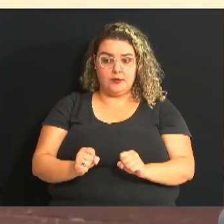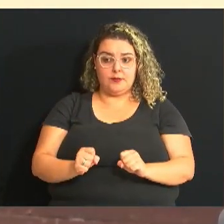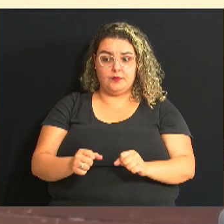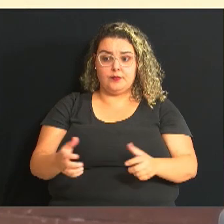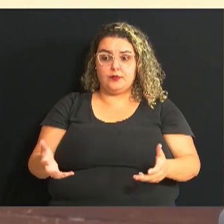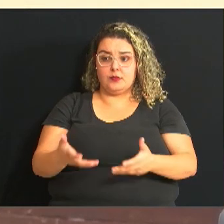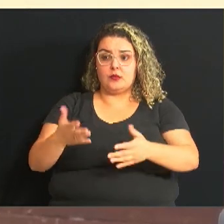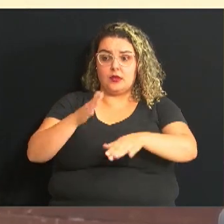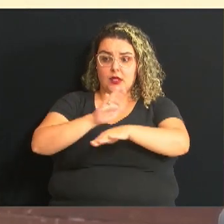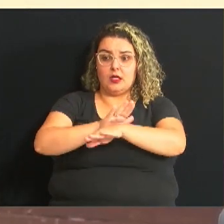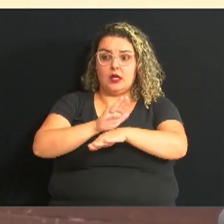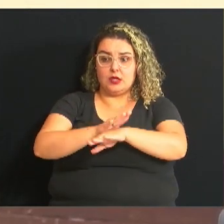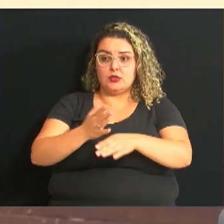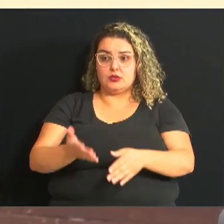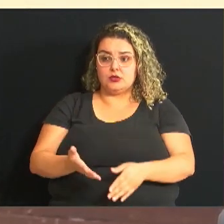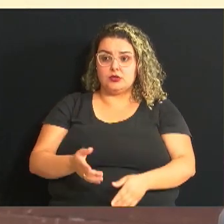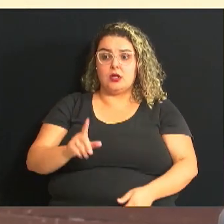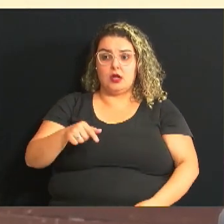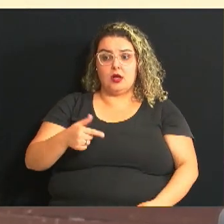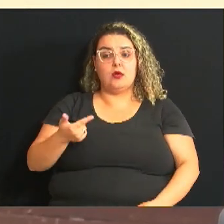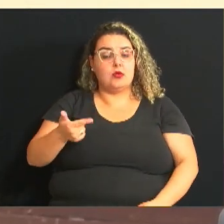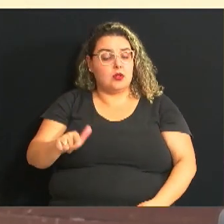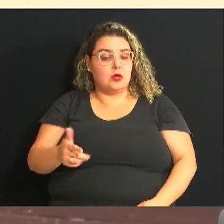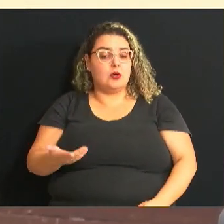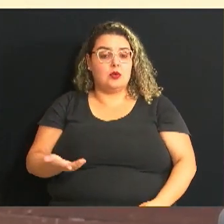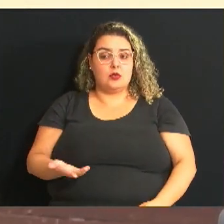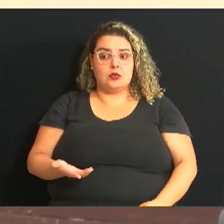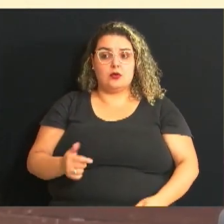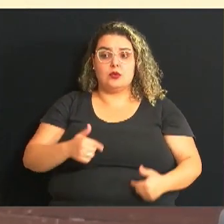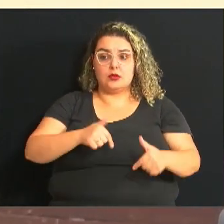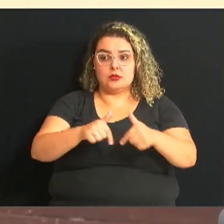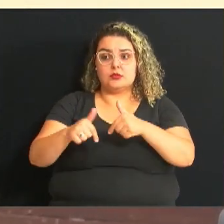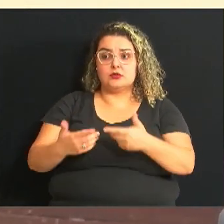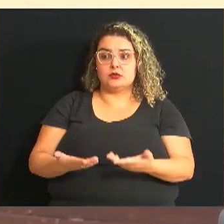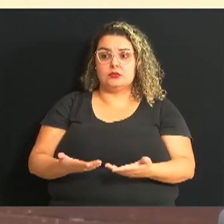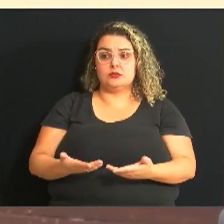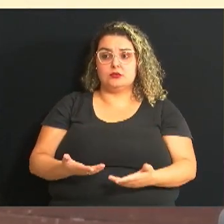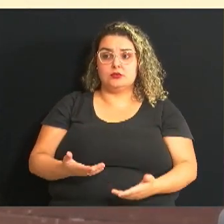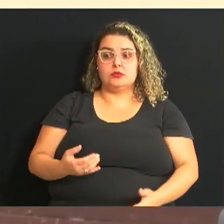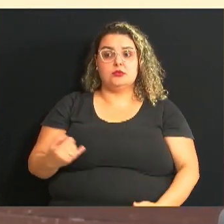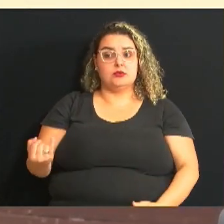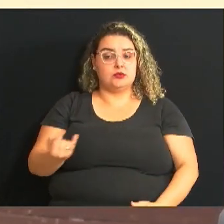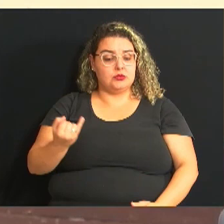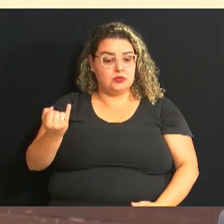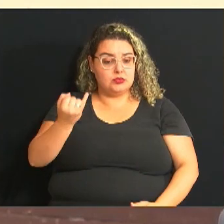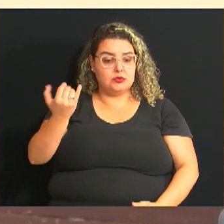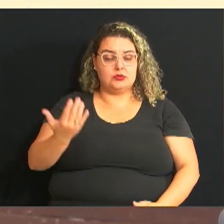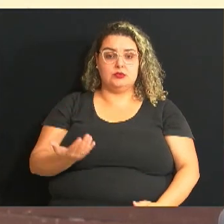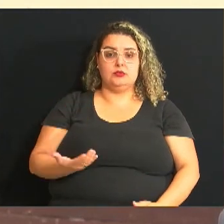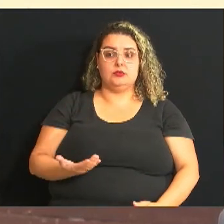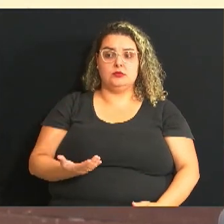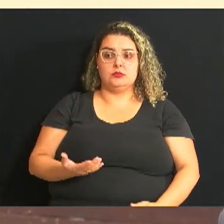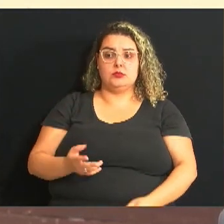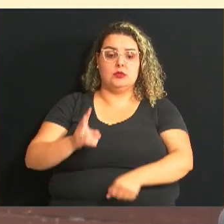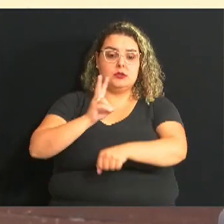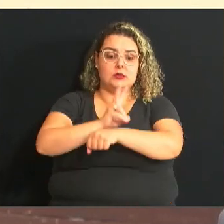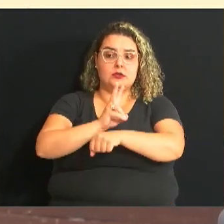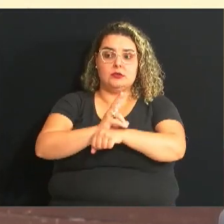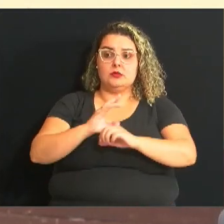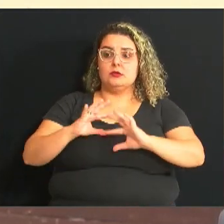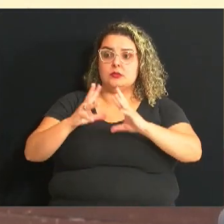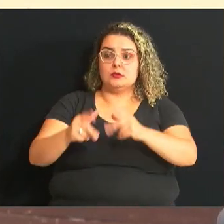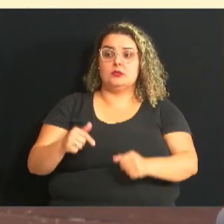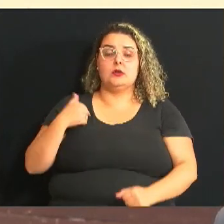com isso, é o que mantém esse trabalho de extrema relevância e importância na proteção integral de nossas